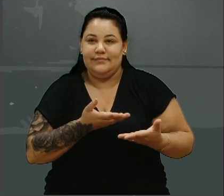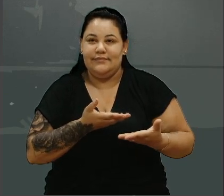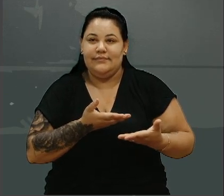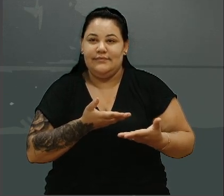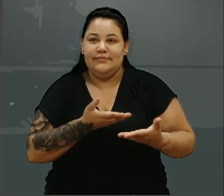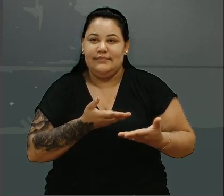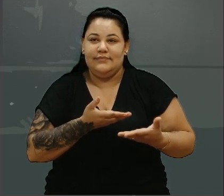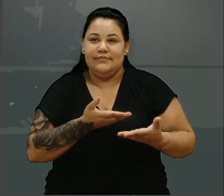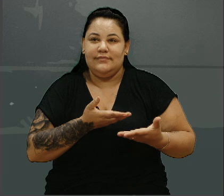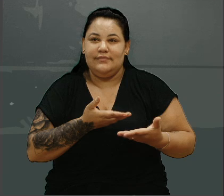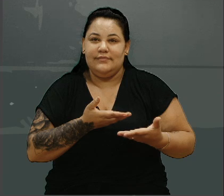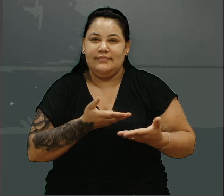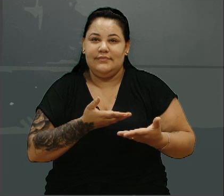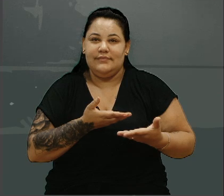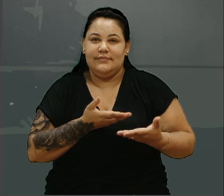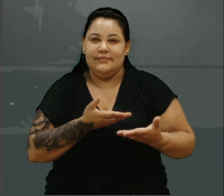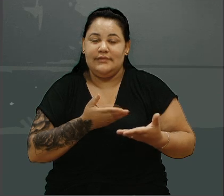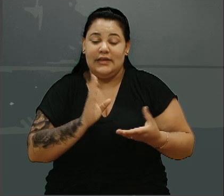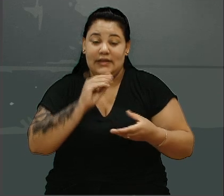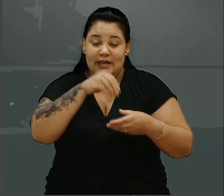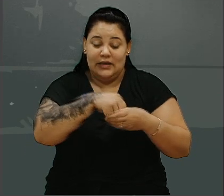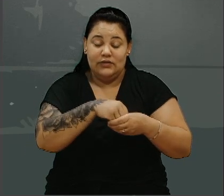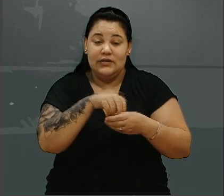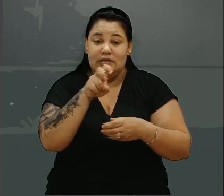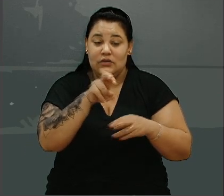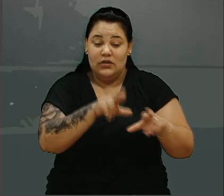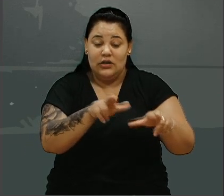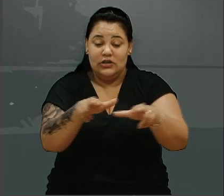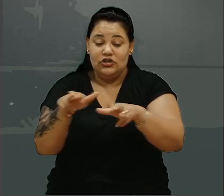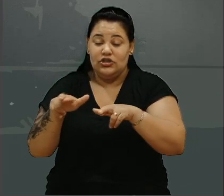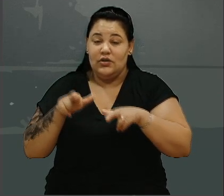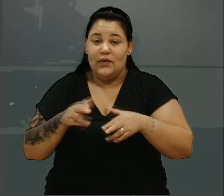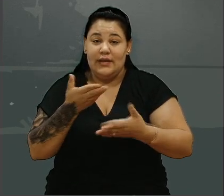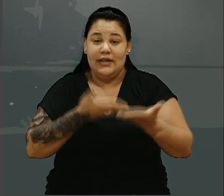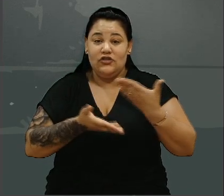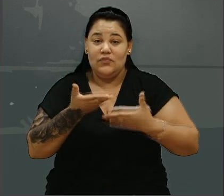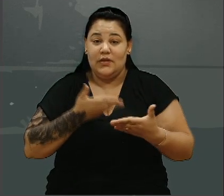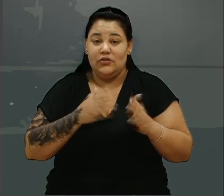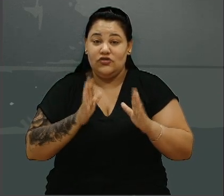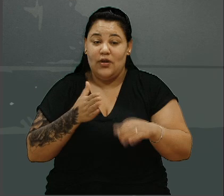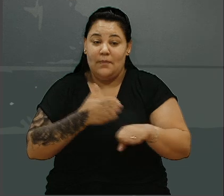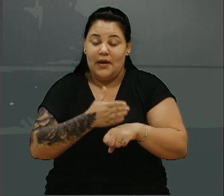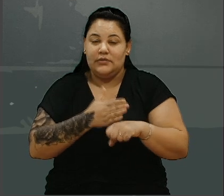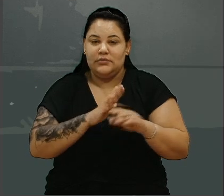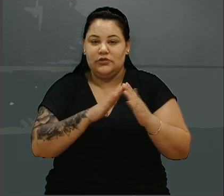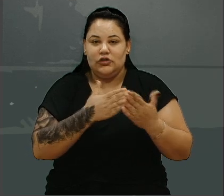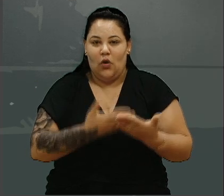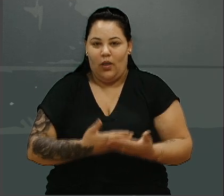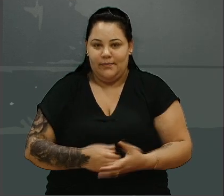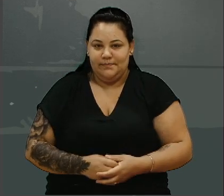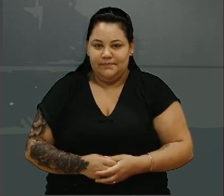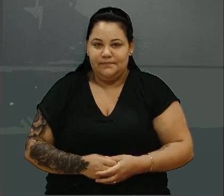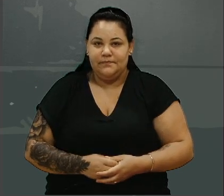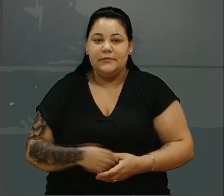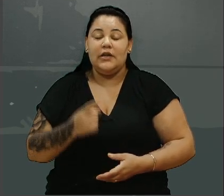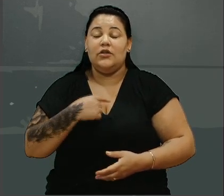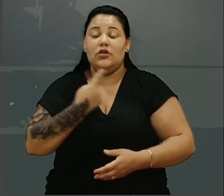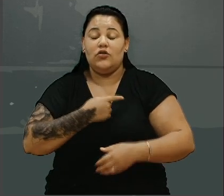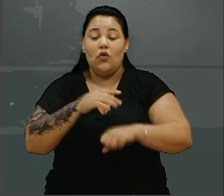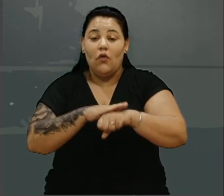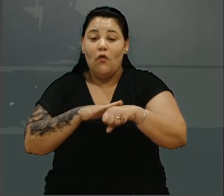das 5 regiões de atendimento onde estão inseridas as nossas escolas. A gente